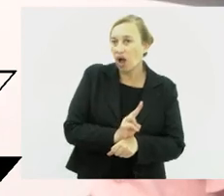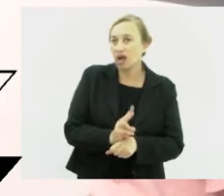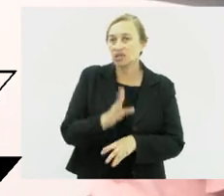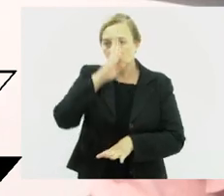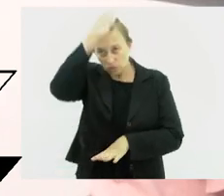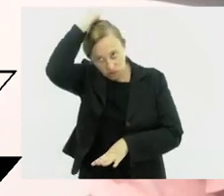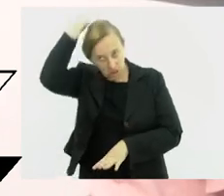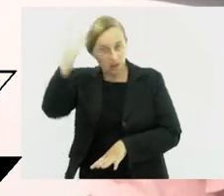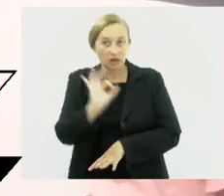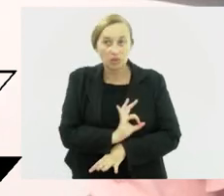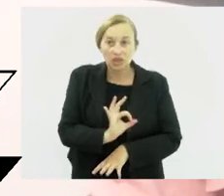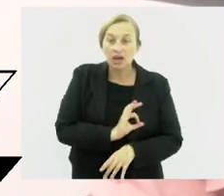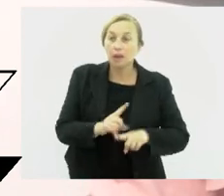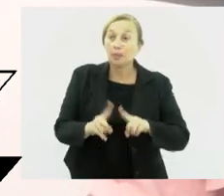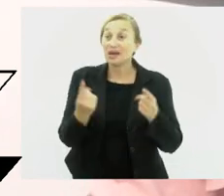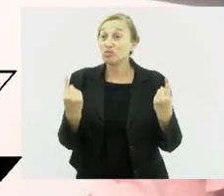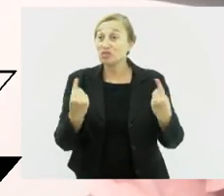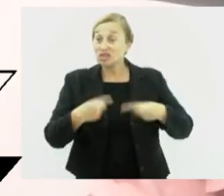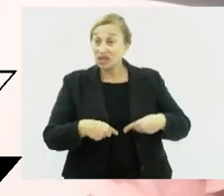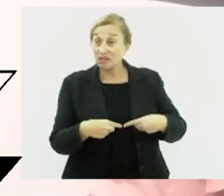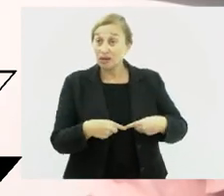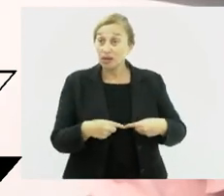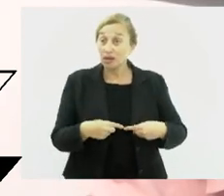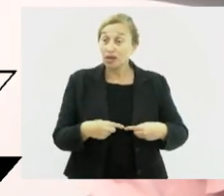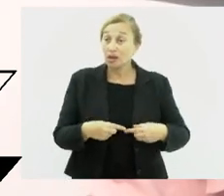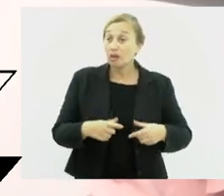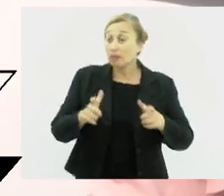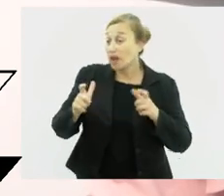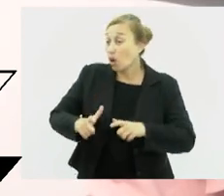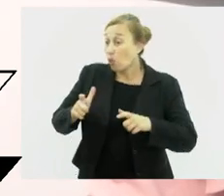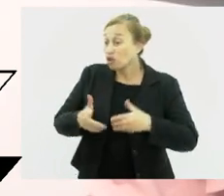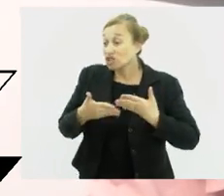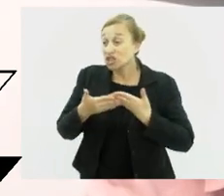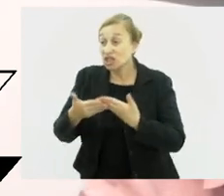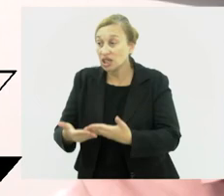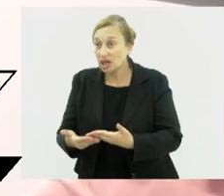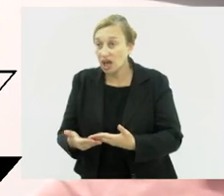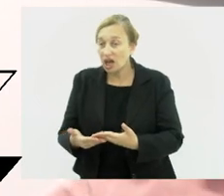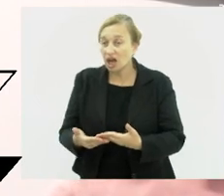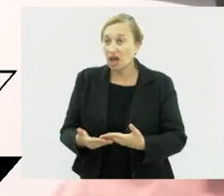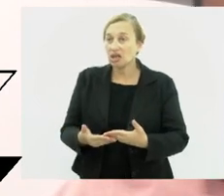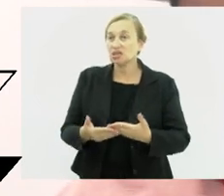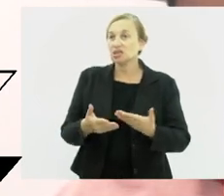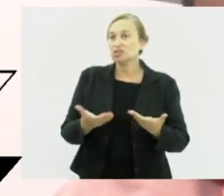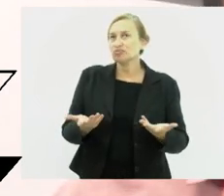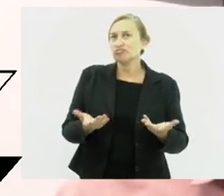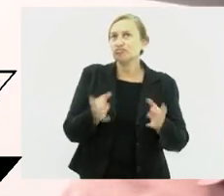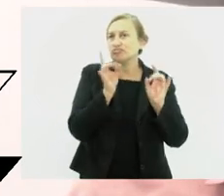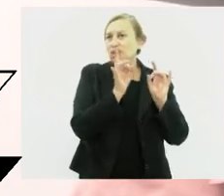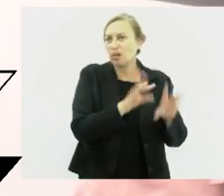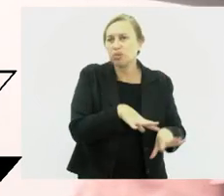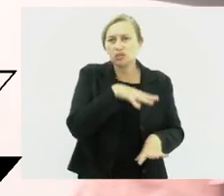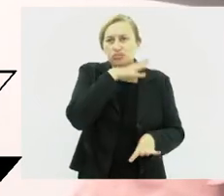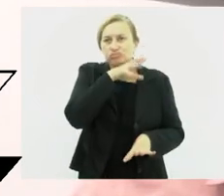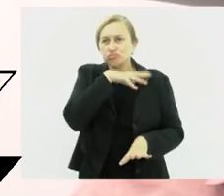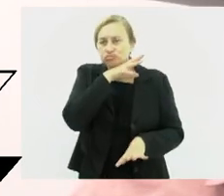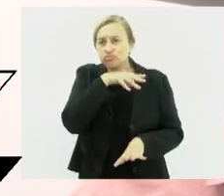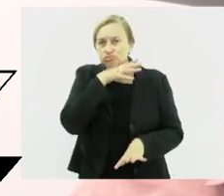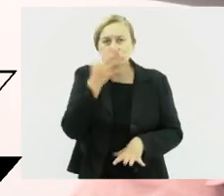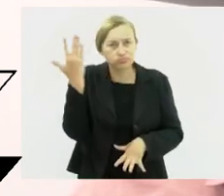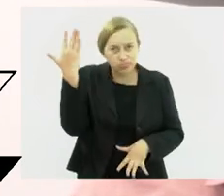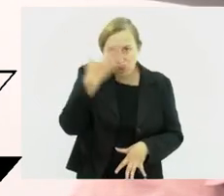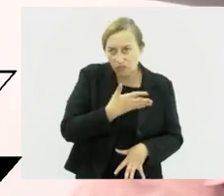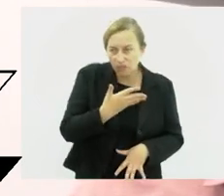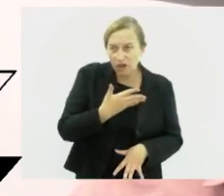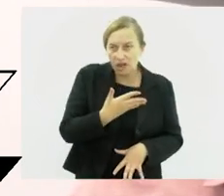ser a polícia. Mas o desafio de para onde levar ainda nos trava nos casos de maus-tratos comprovado. Né?